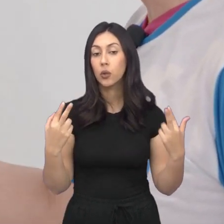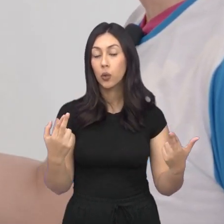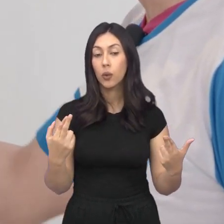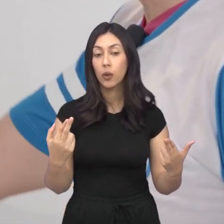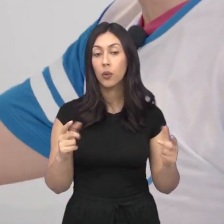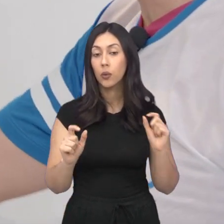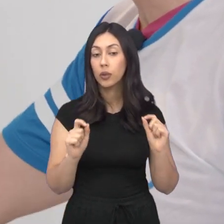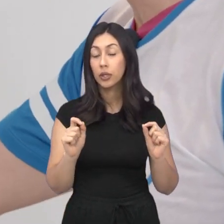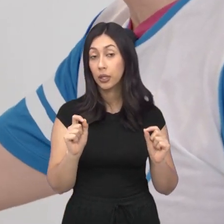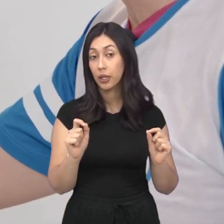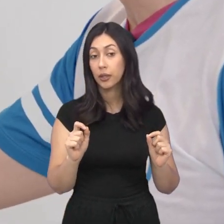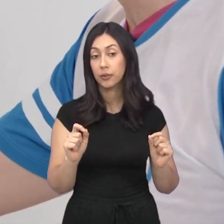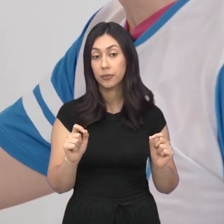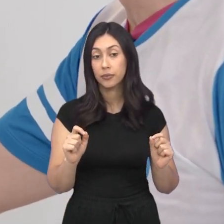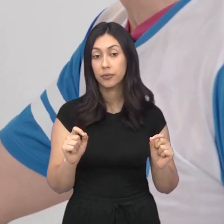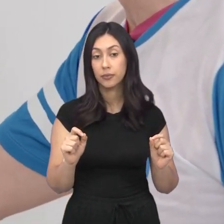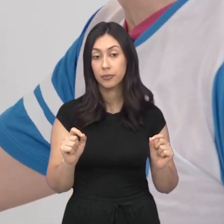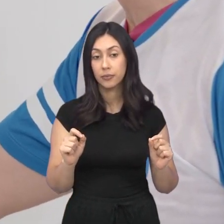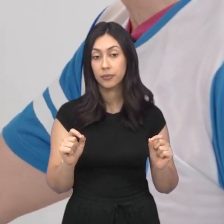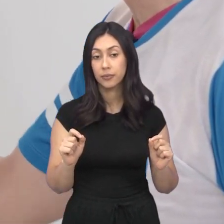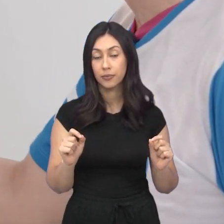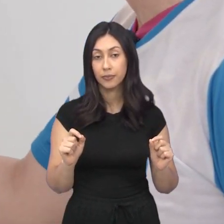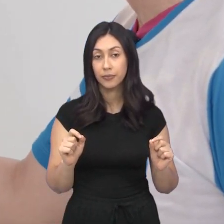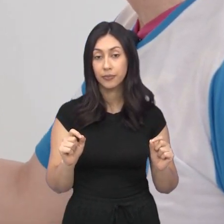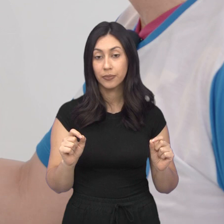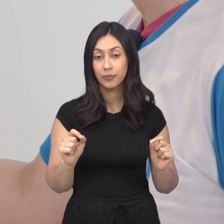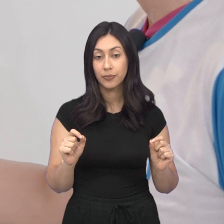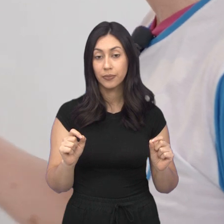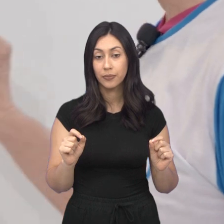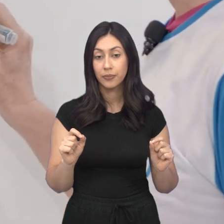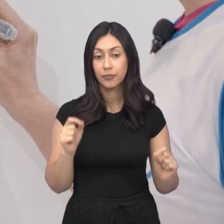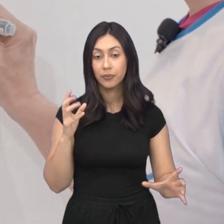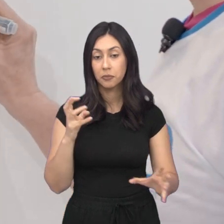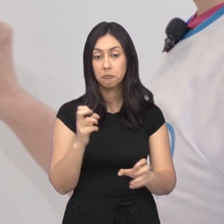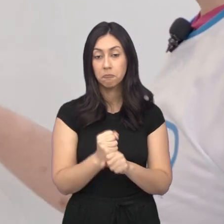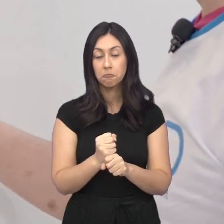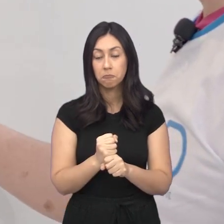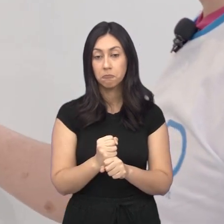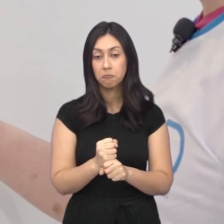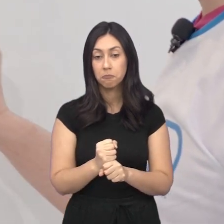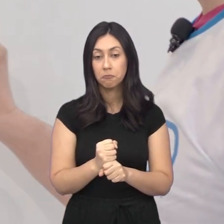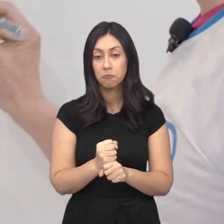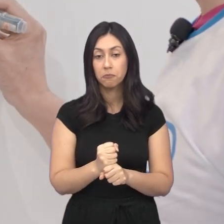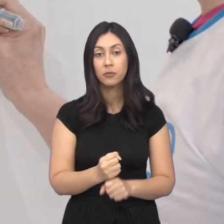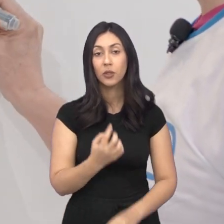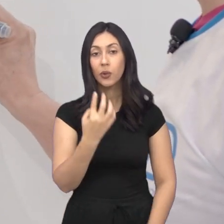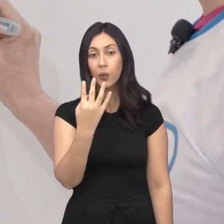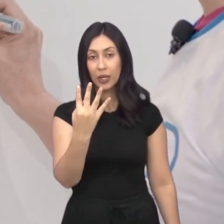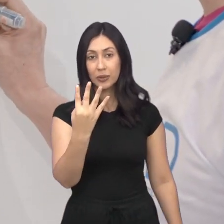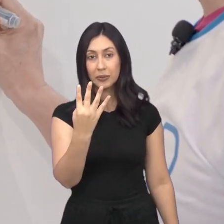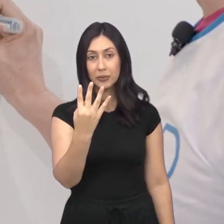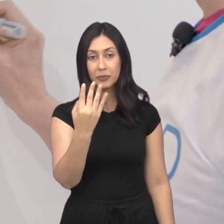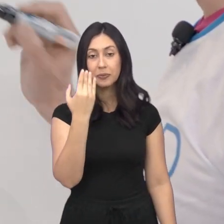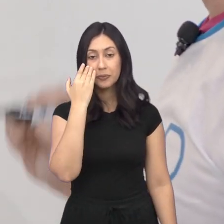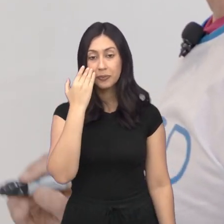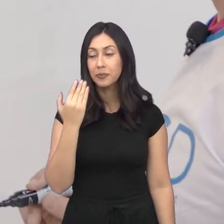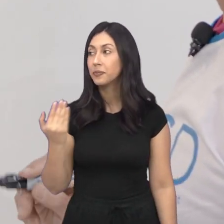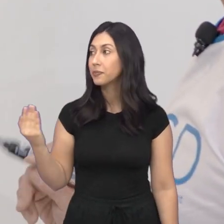a gente não esqueça que nós estamos calculando o delta aqui, certo? O delta aqui deu 16 menos 12, que vai ser